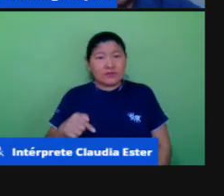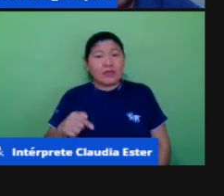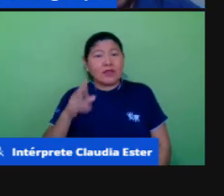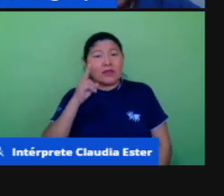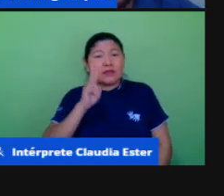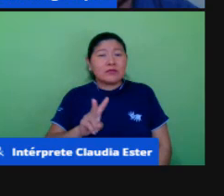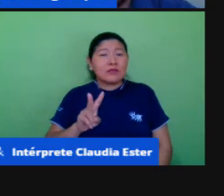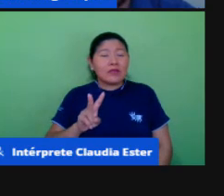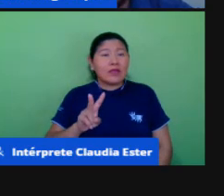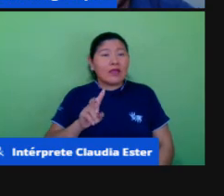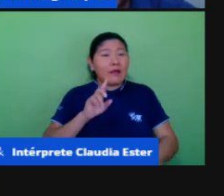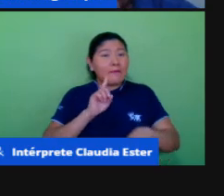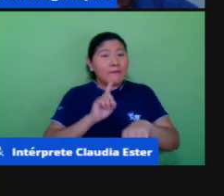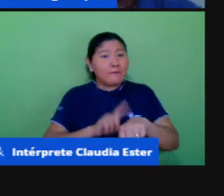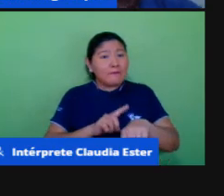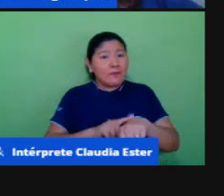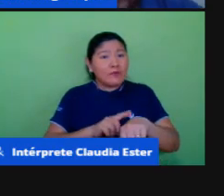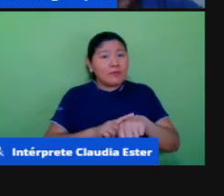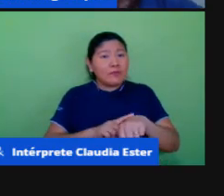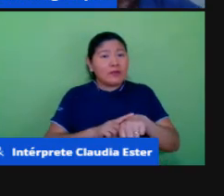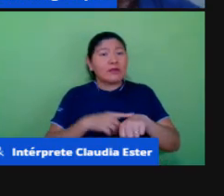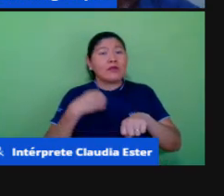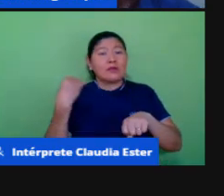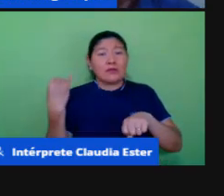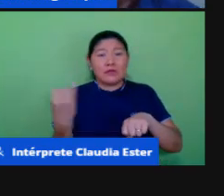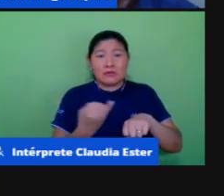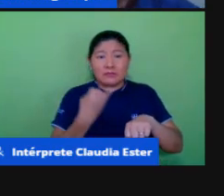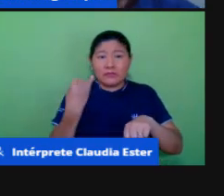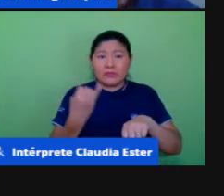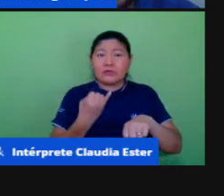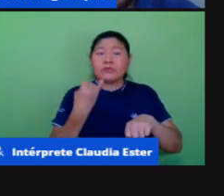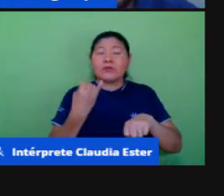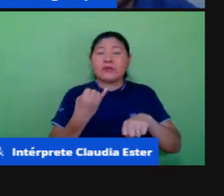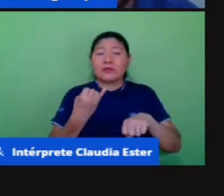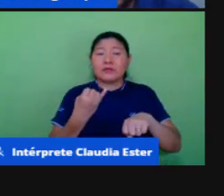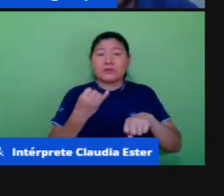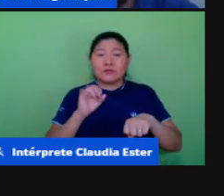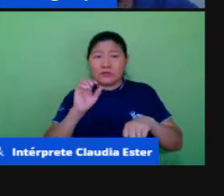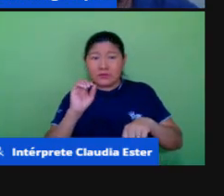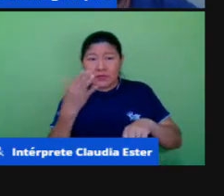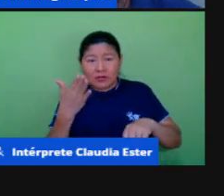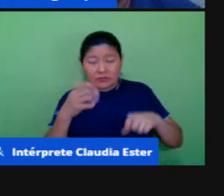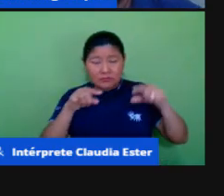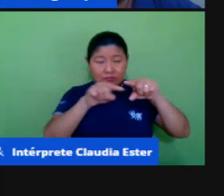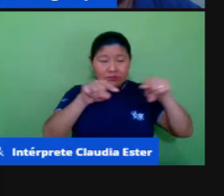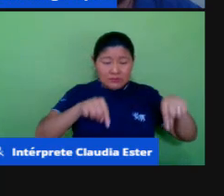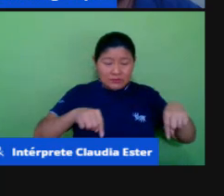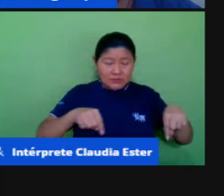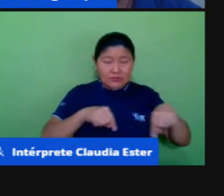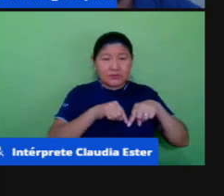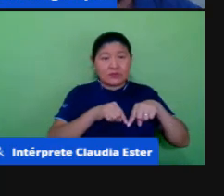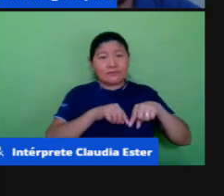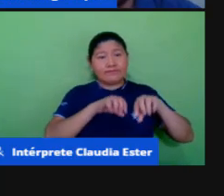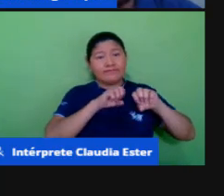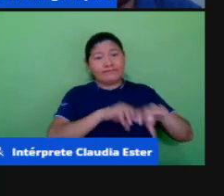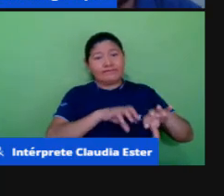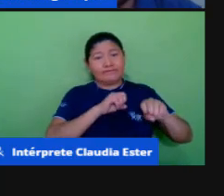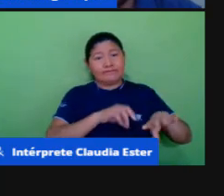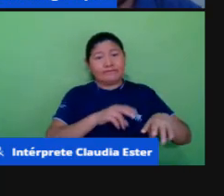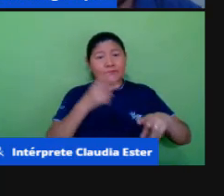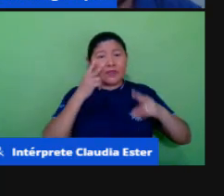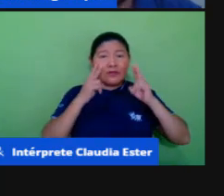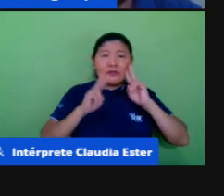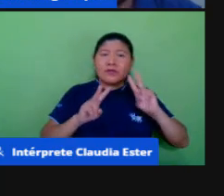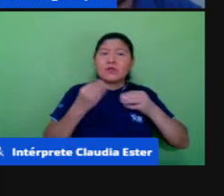Tecer considerações oportunos em situações de sala de aula, apresentação oral, seminário, etc. Veja como